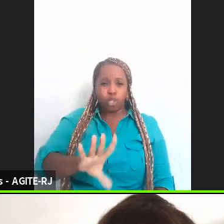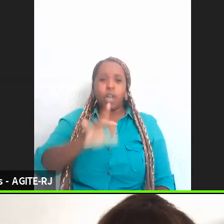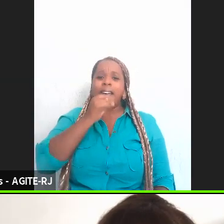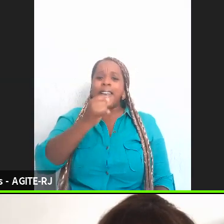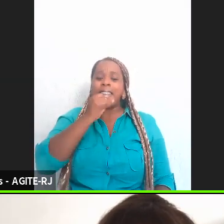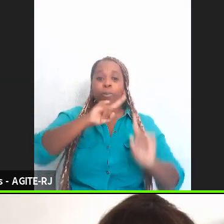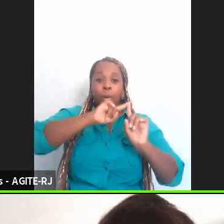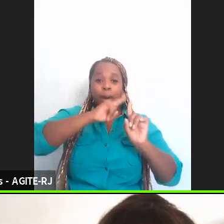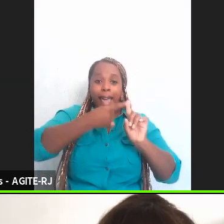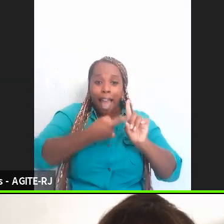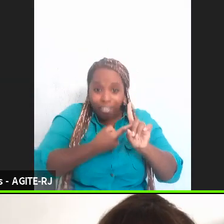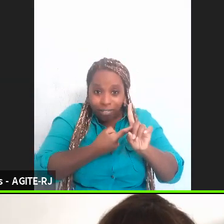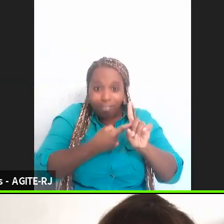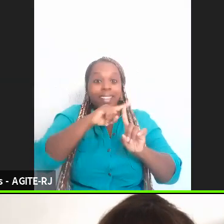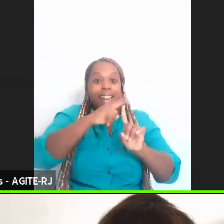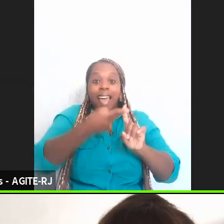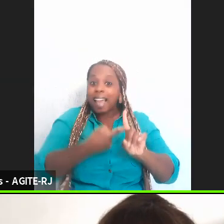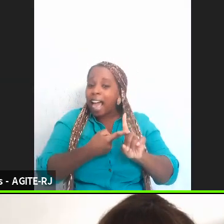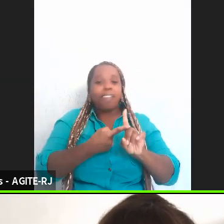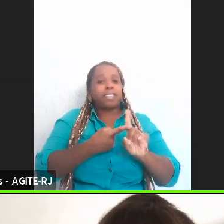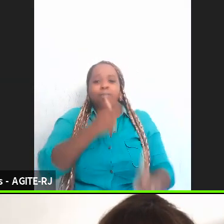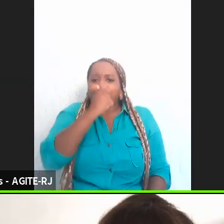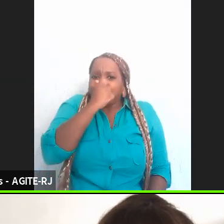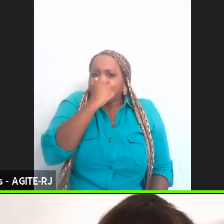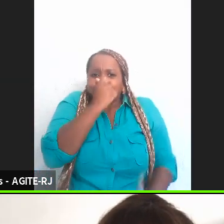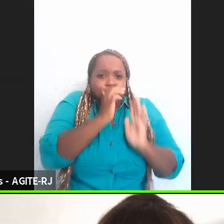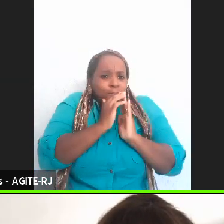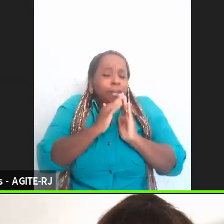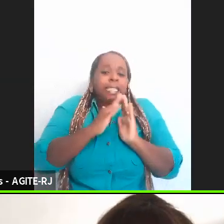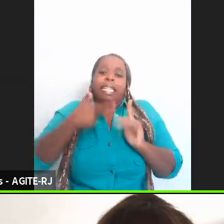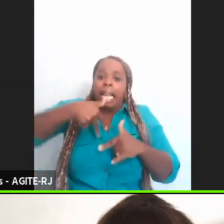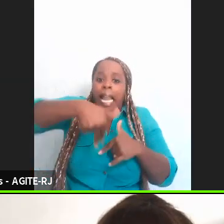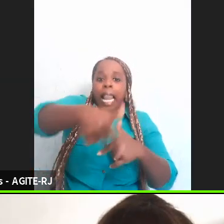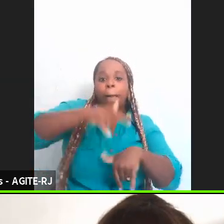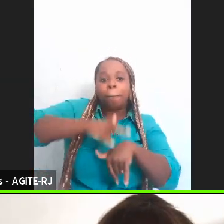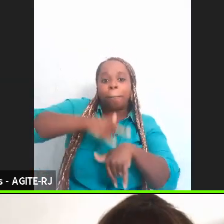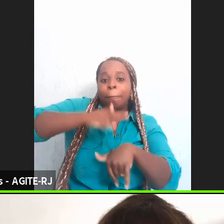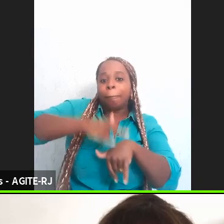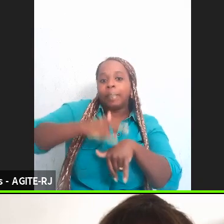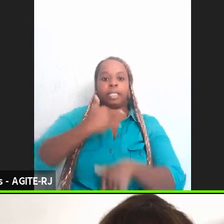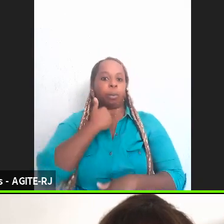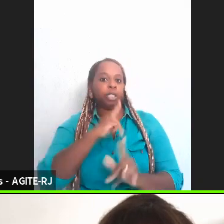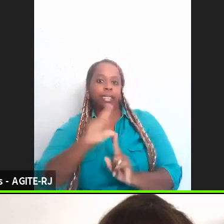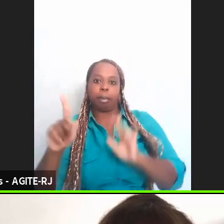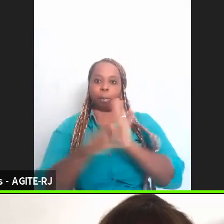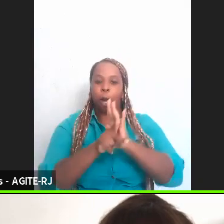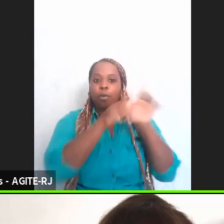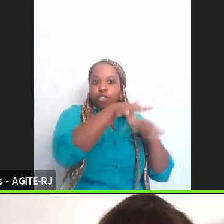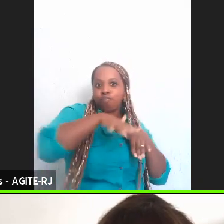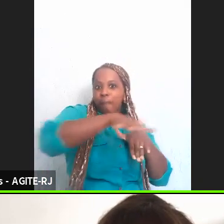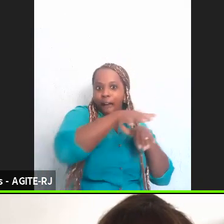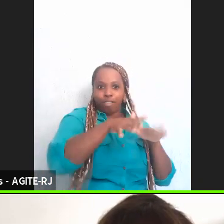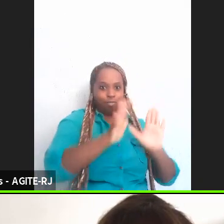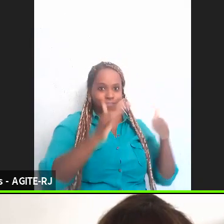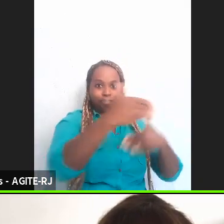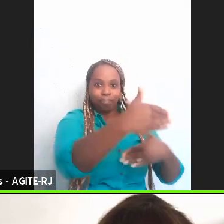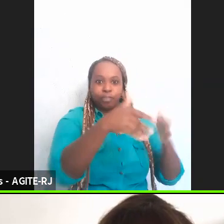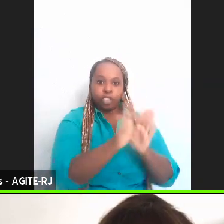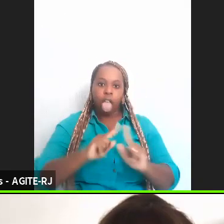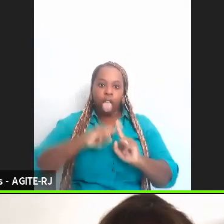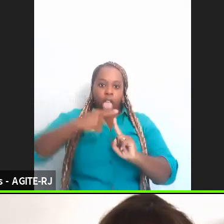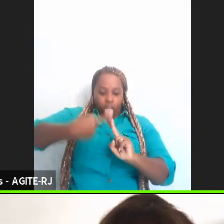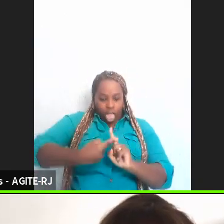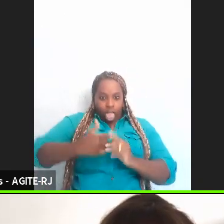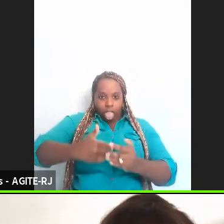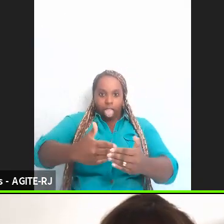grávida e eu estava super apertada para ir ao banheiro, mas não podia sair do estúdio, né? Aquele barrigão, mas não dava para